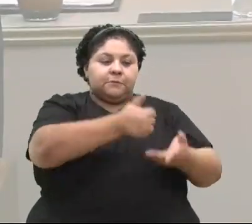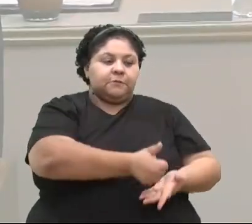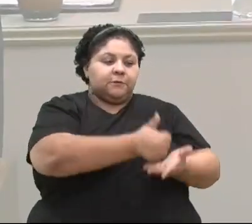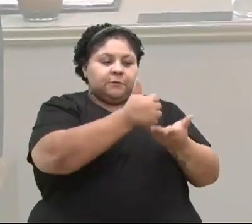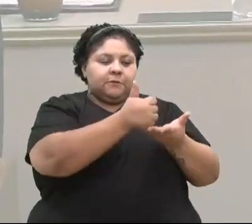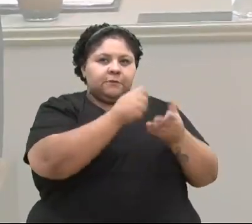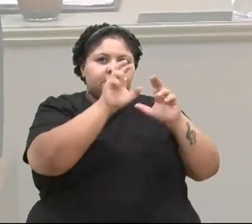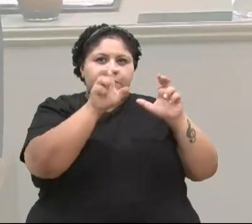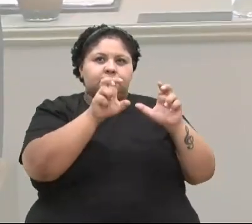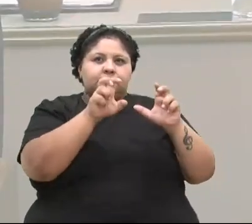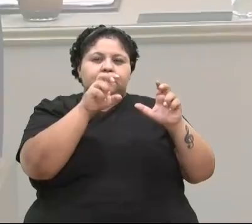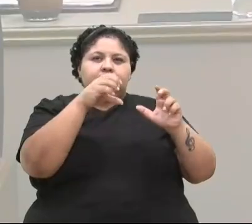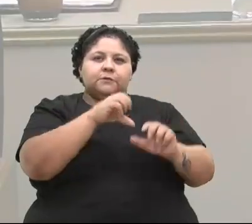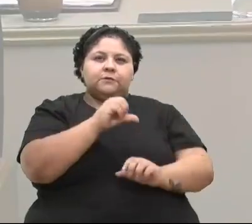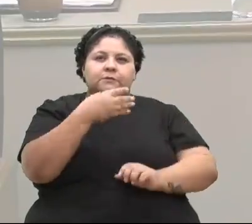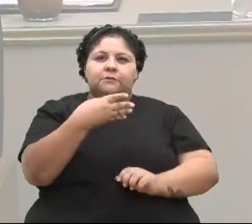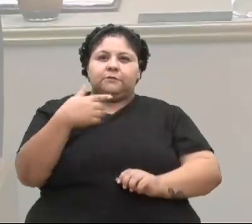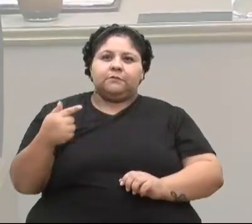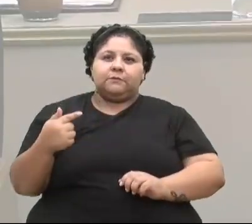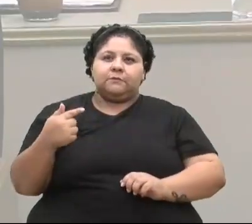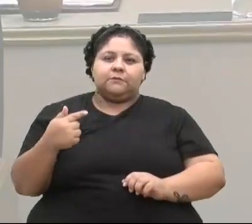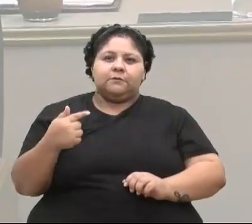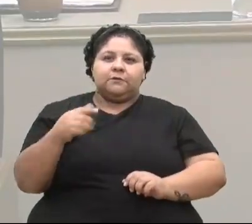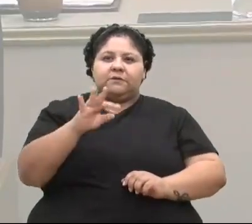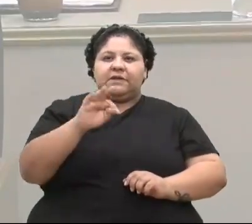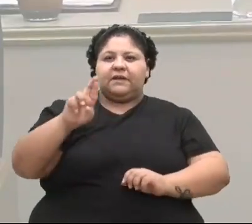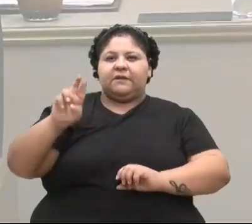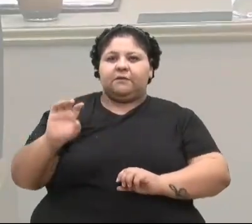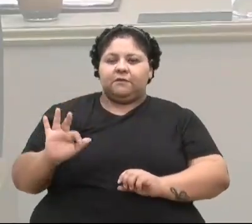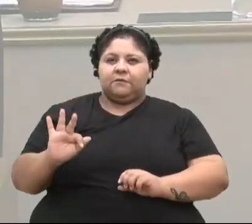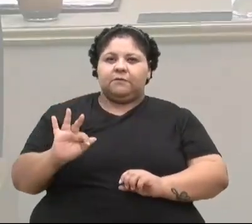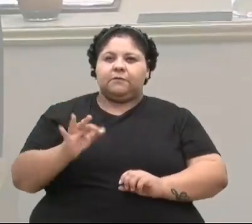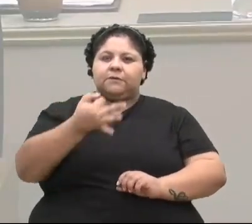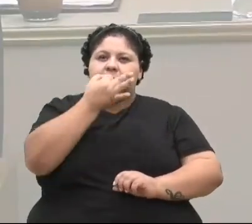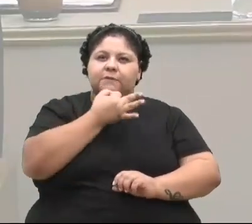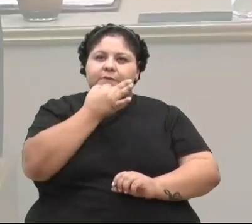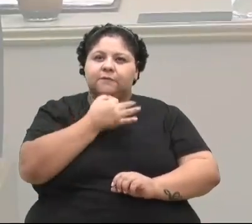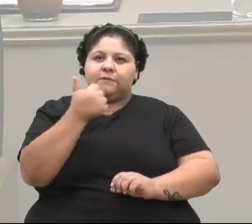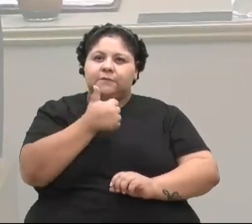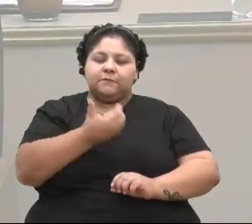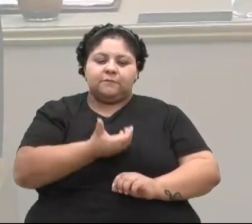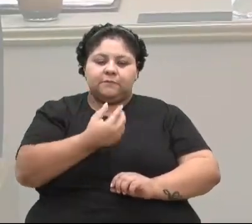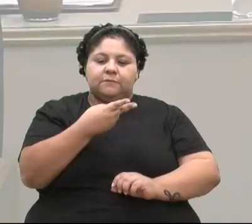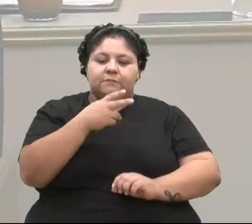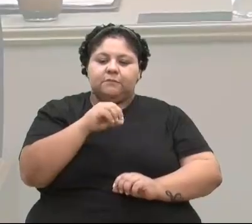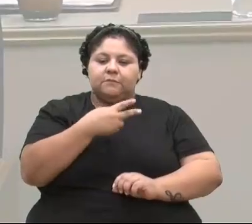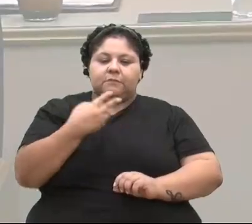tema 947 do Supremo Tribunal Federal. Caxias do Sul, 11 de dezembro de